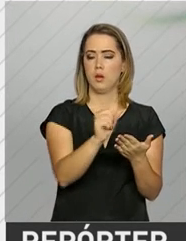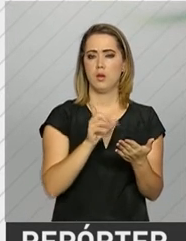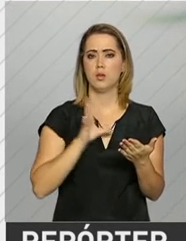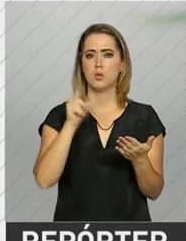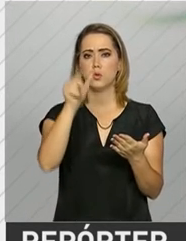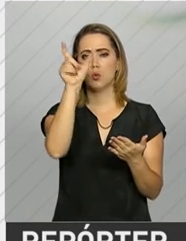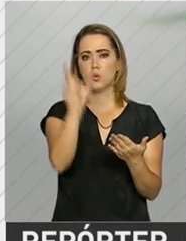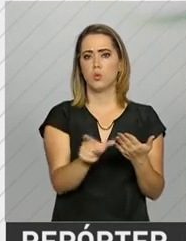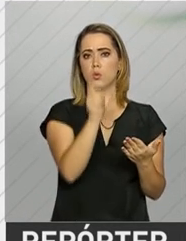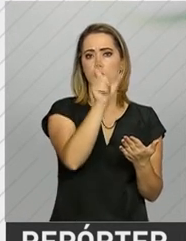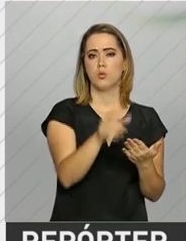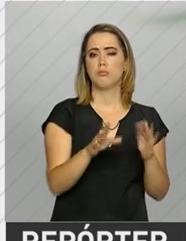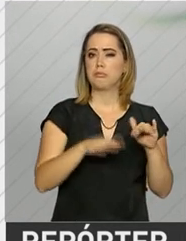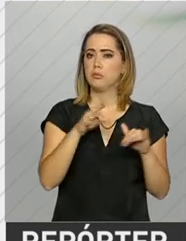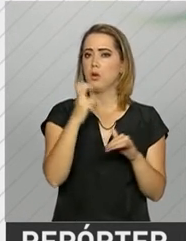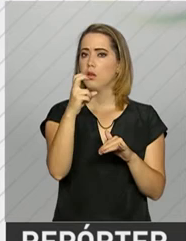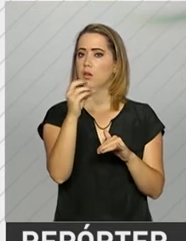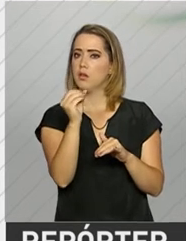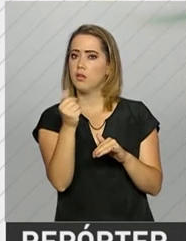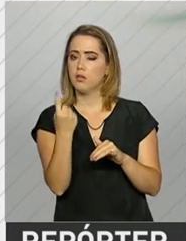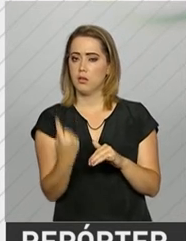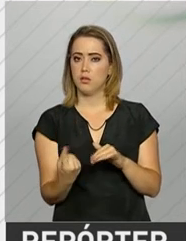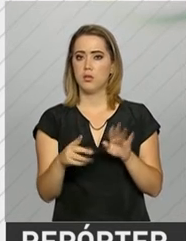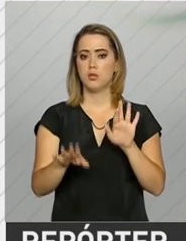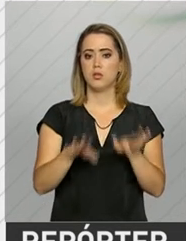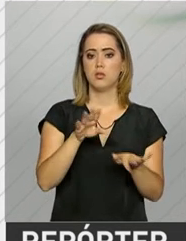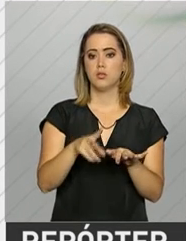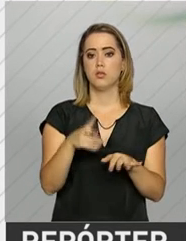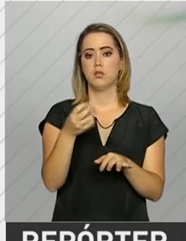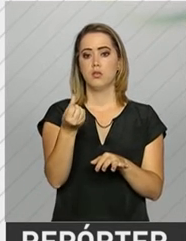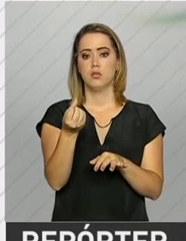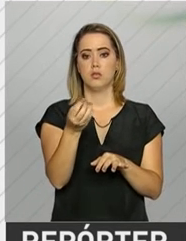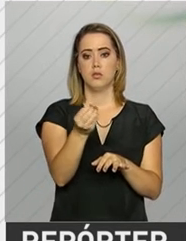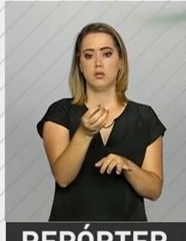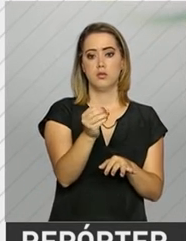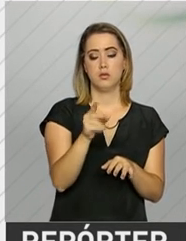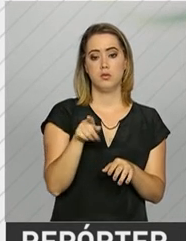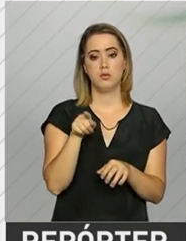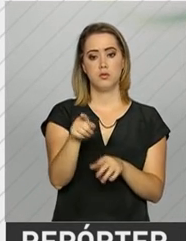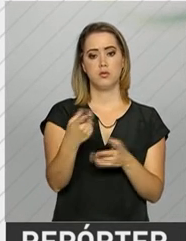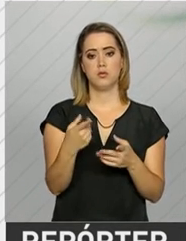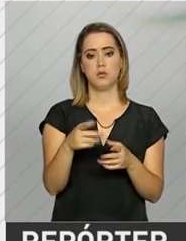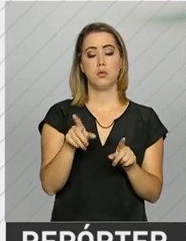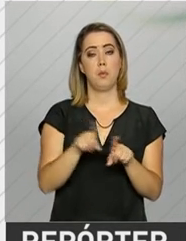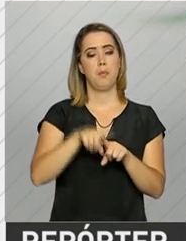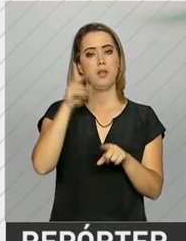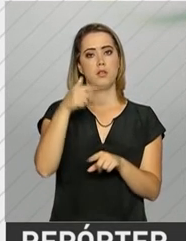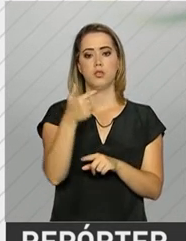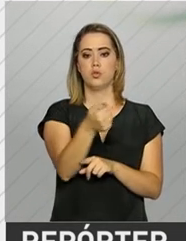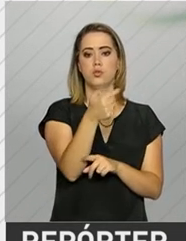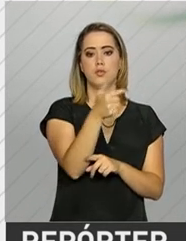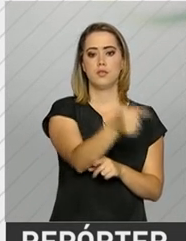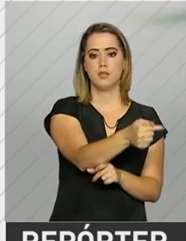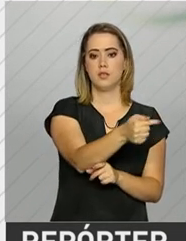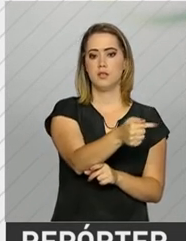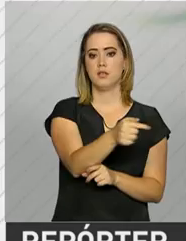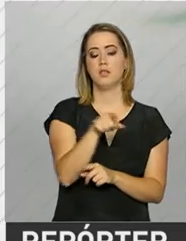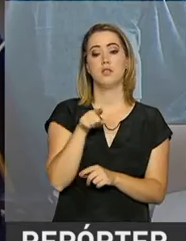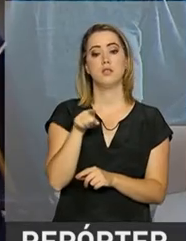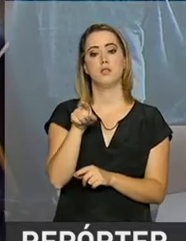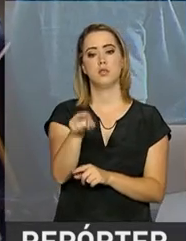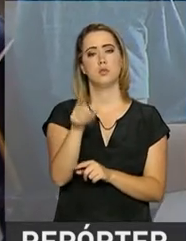alunos tirou entre 501 e 600 pontos 77 participantes conseguiram a nota